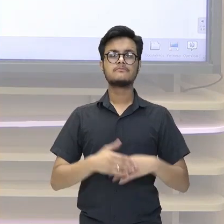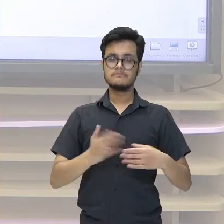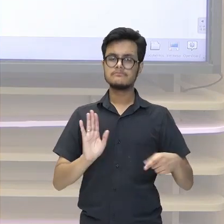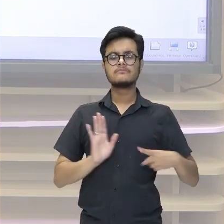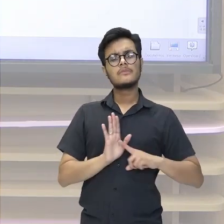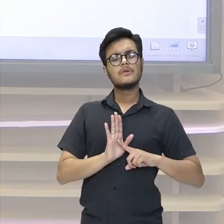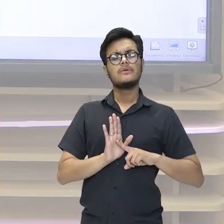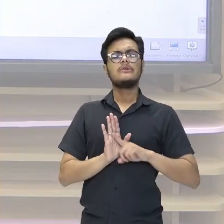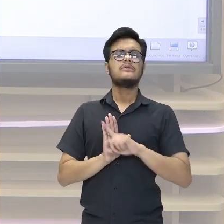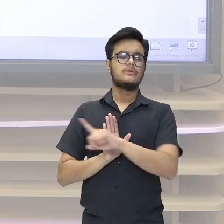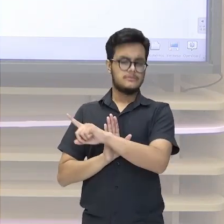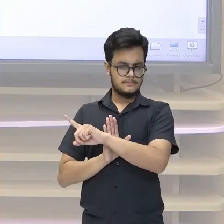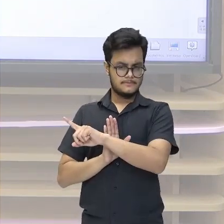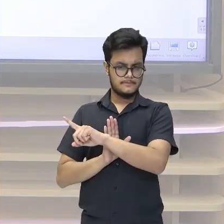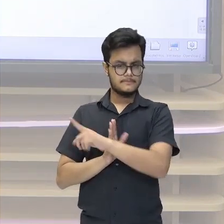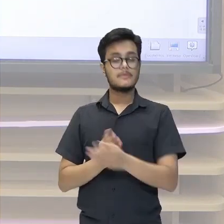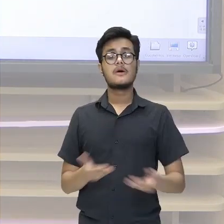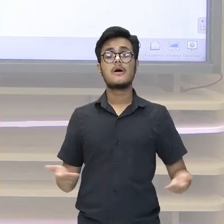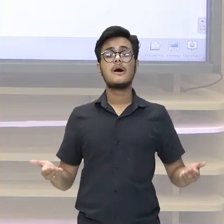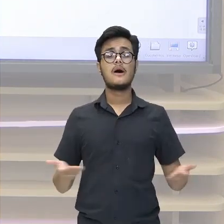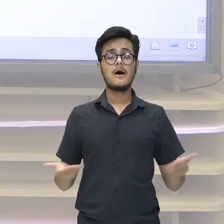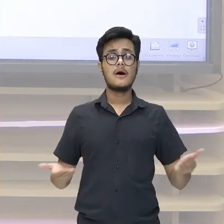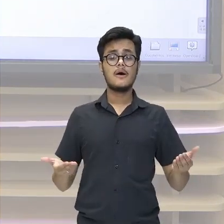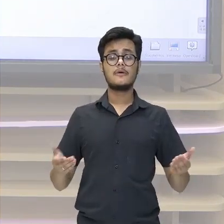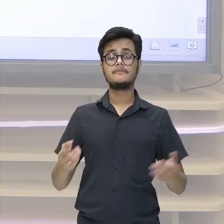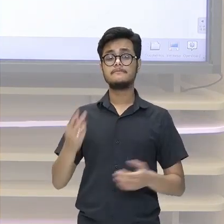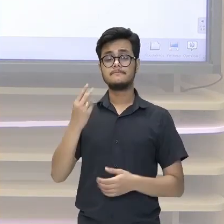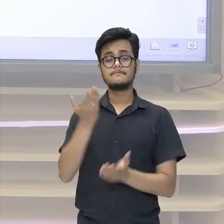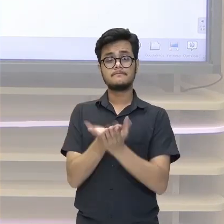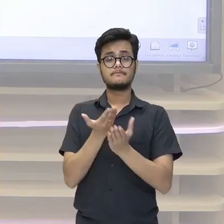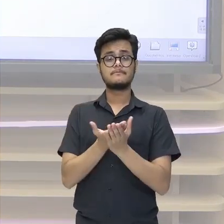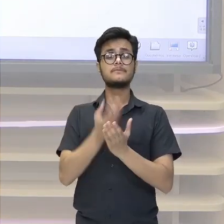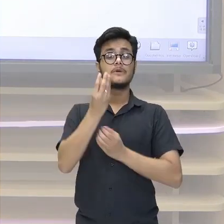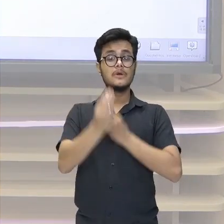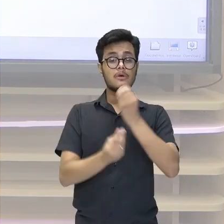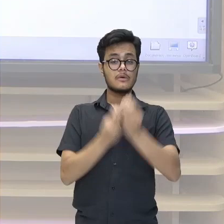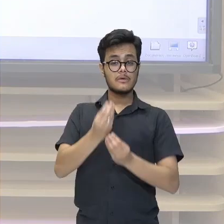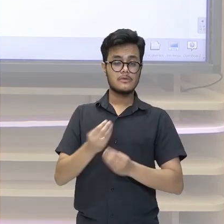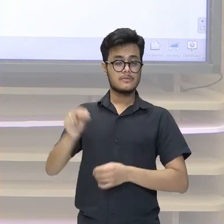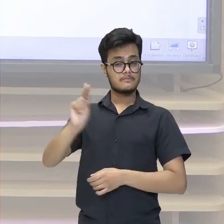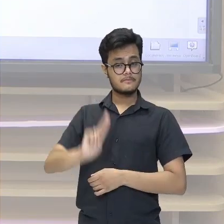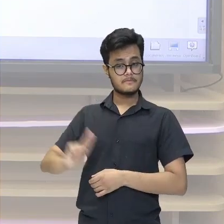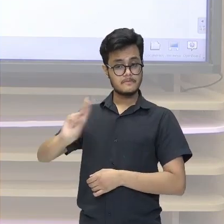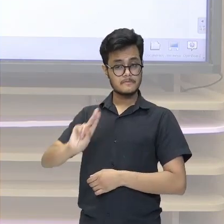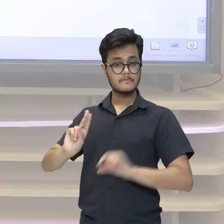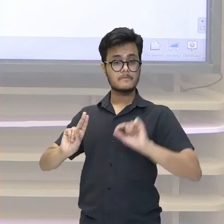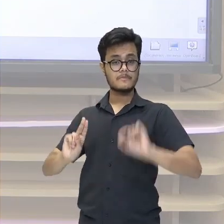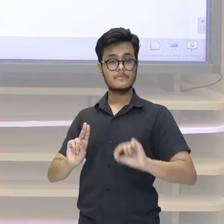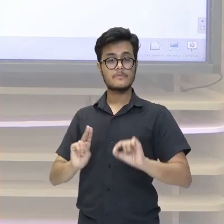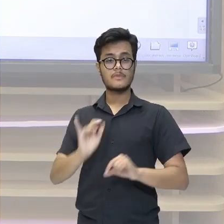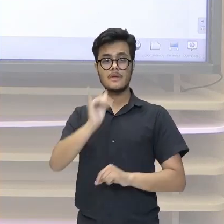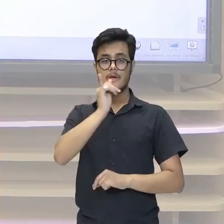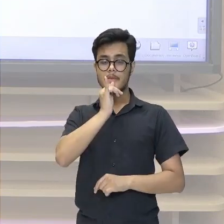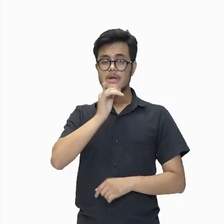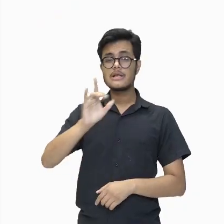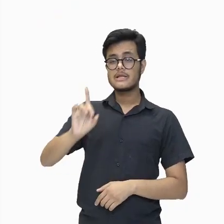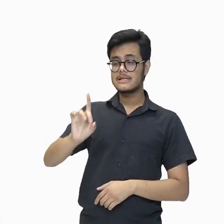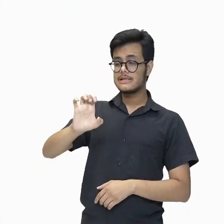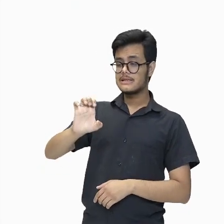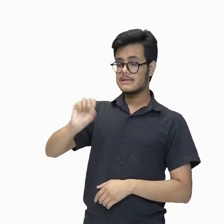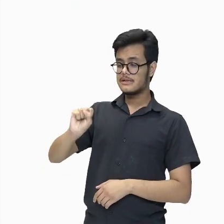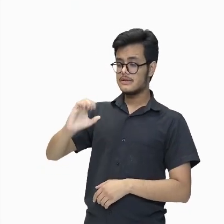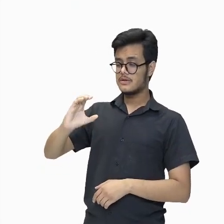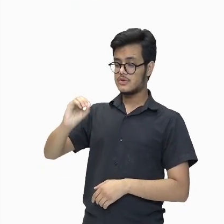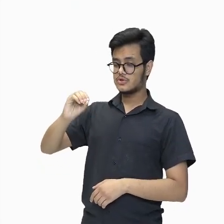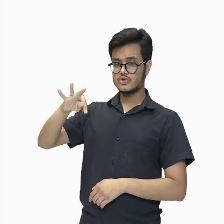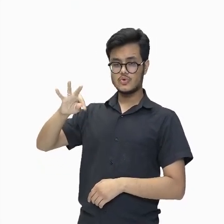aumentos sucessivos, vamos ver agora como se trabalha a questão dos descontos sucessivos.